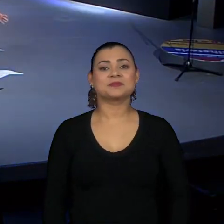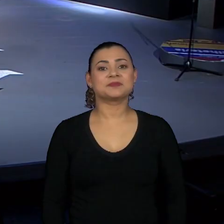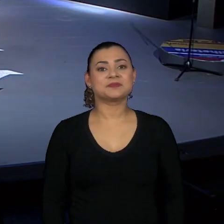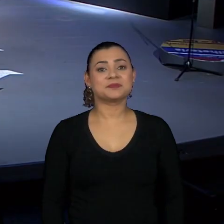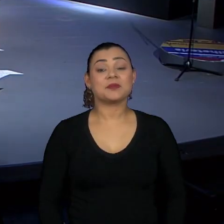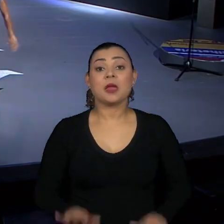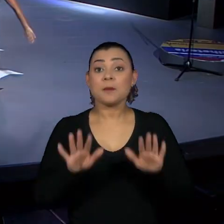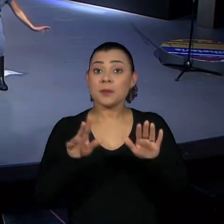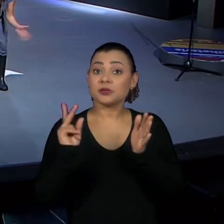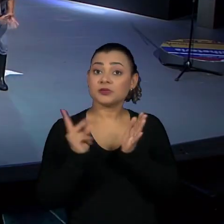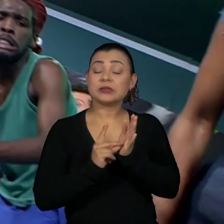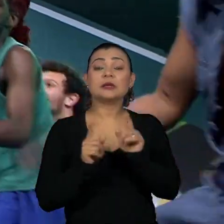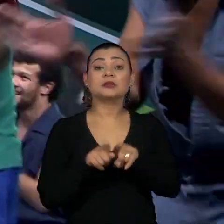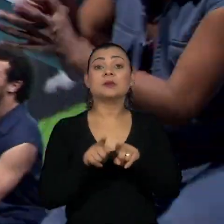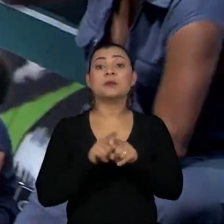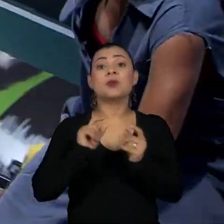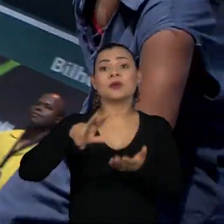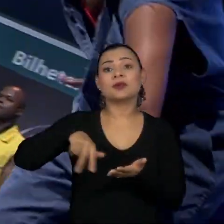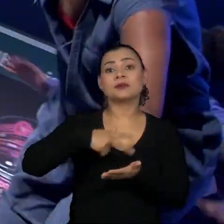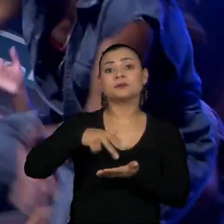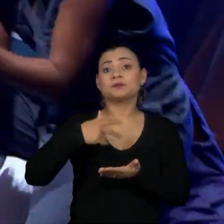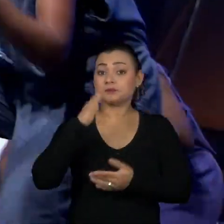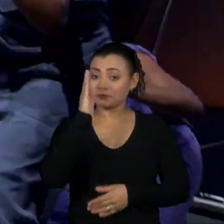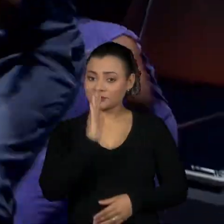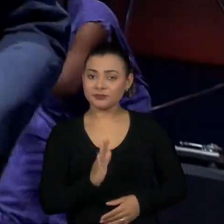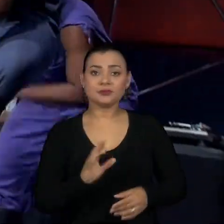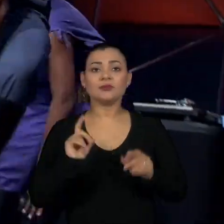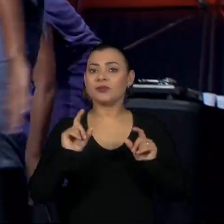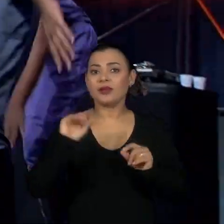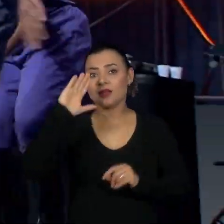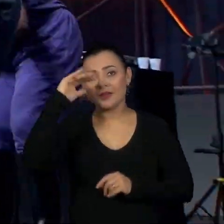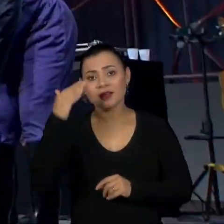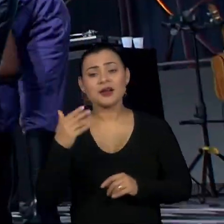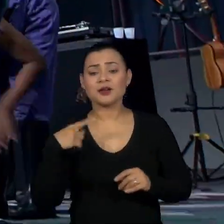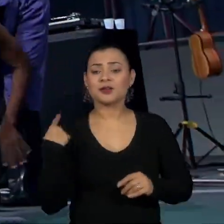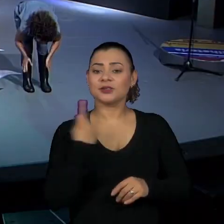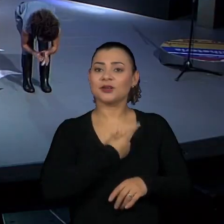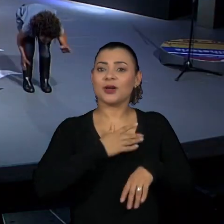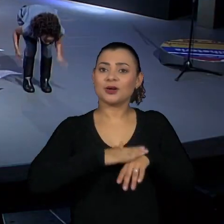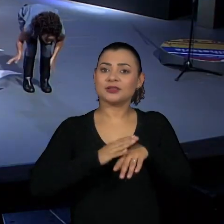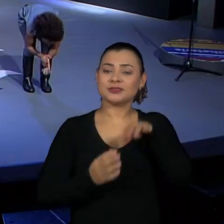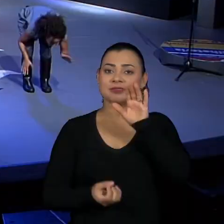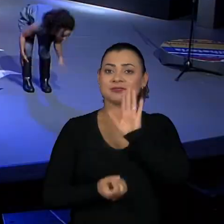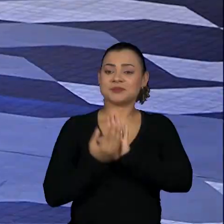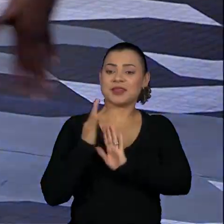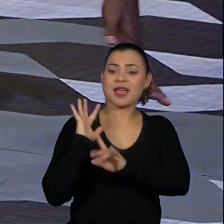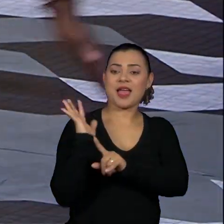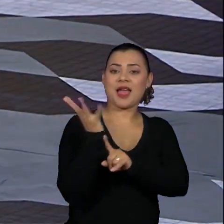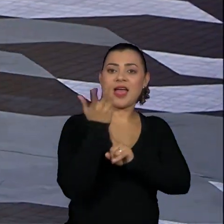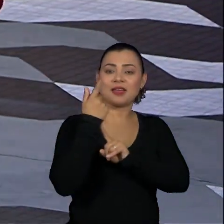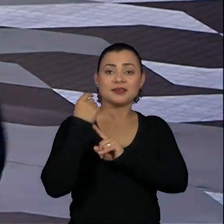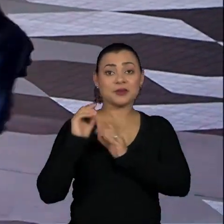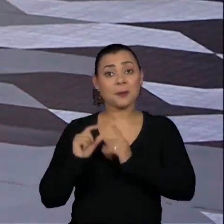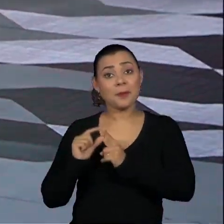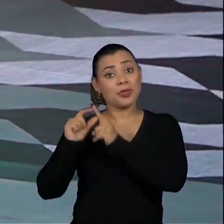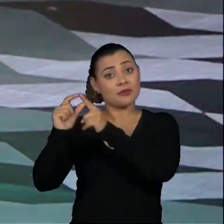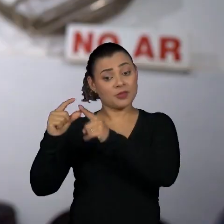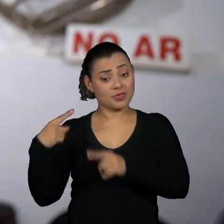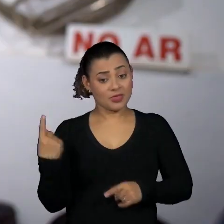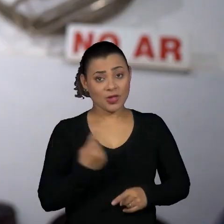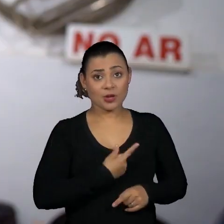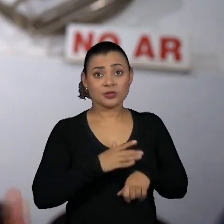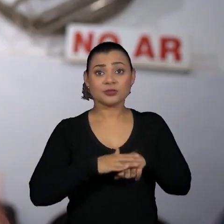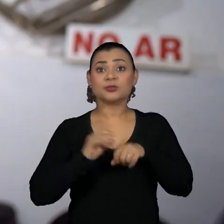Já o nosso Gambu Dance Brasil, ele é uma sonoridade que nós como artistas periféricos,